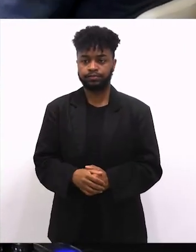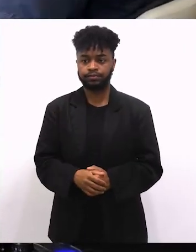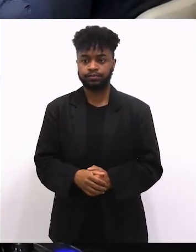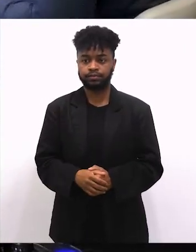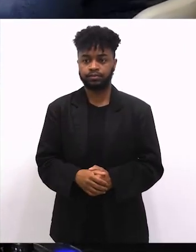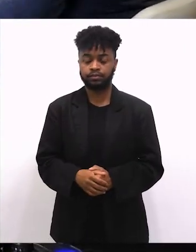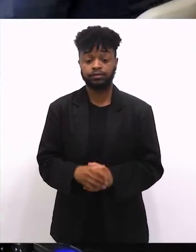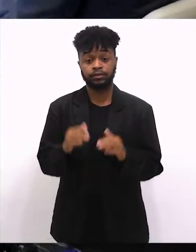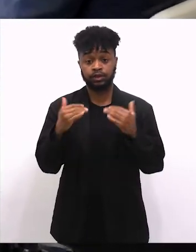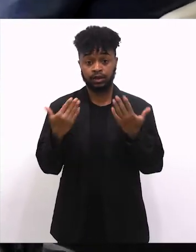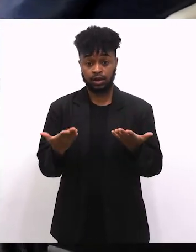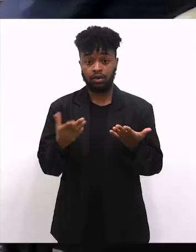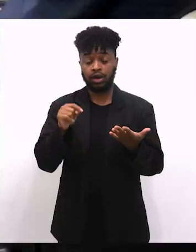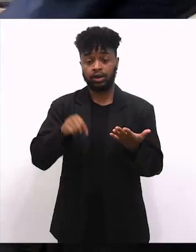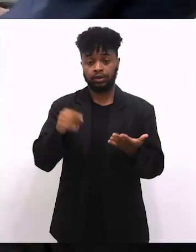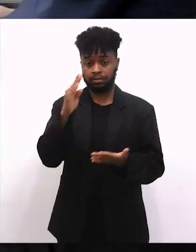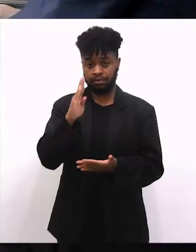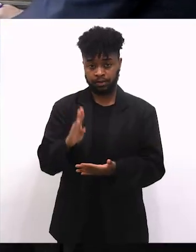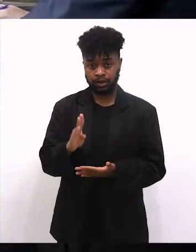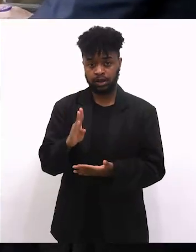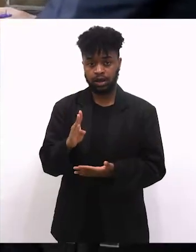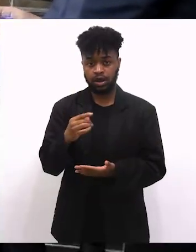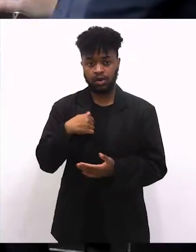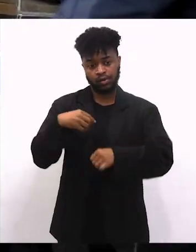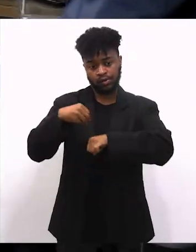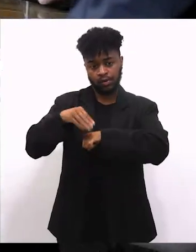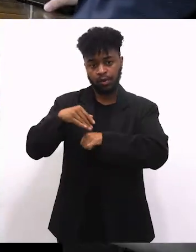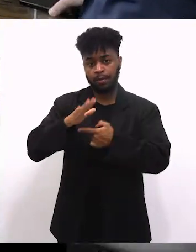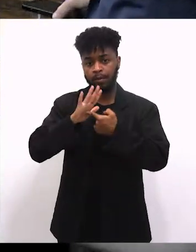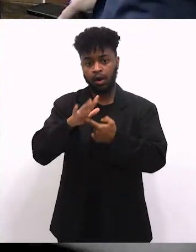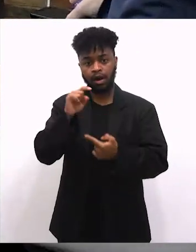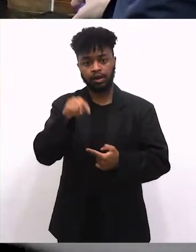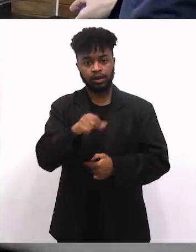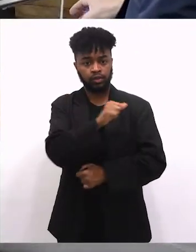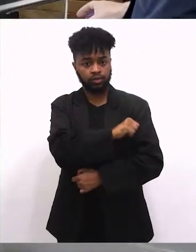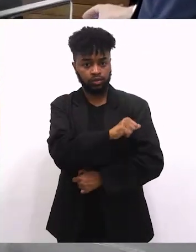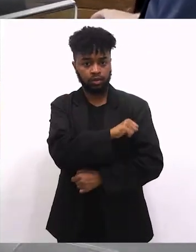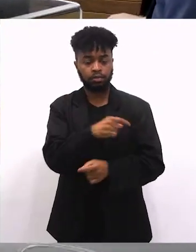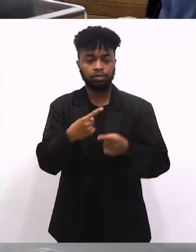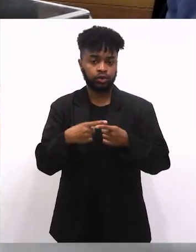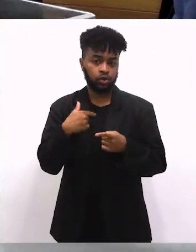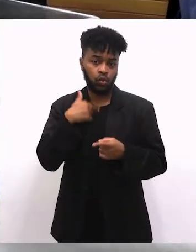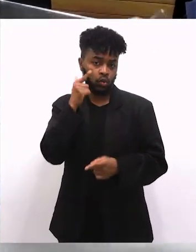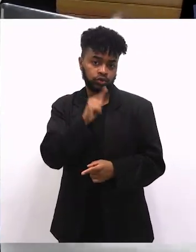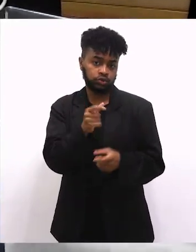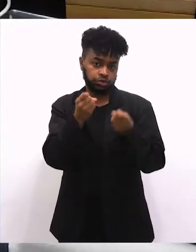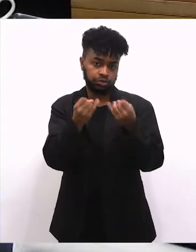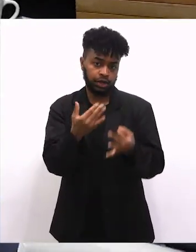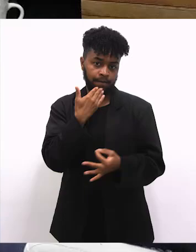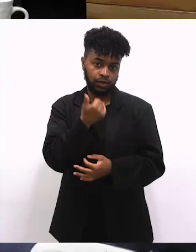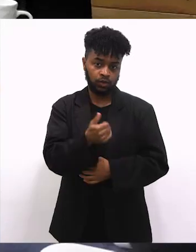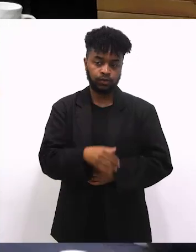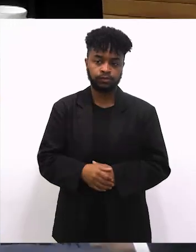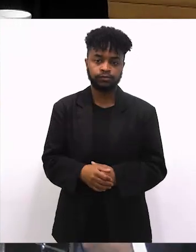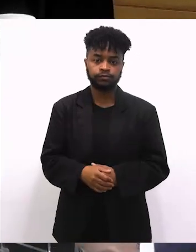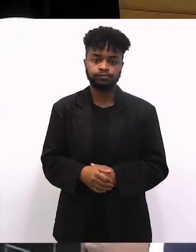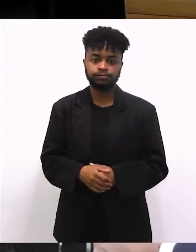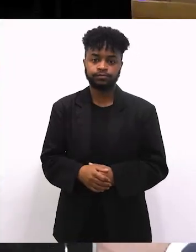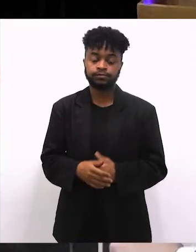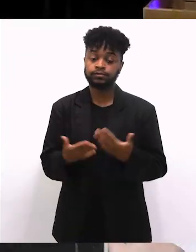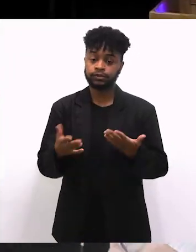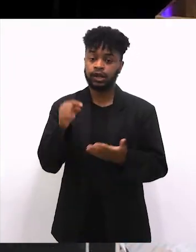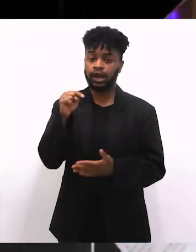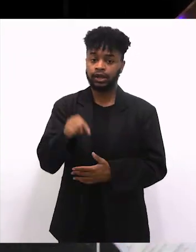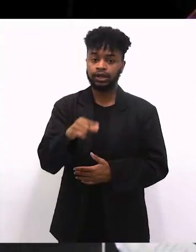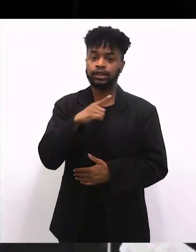Então, no Brasil, e aí eu trago muito recorte do Rio de Janeiro, que é onde eu tenho propriedade para dizer, né? A